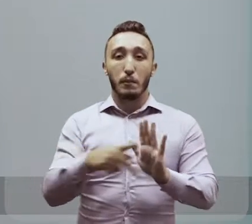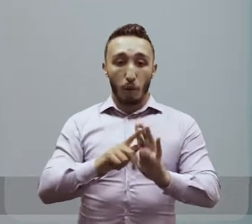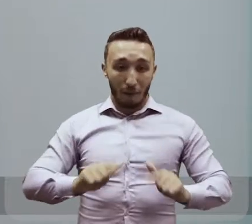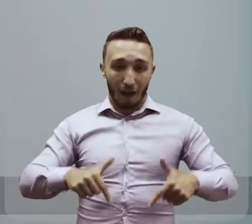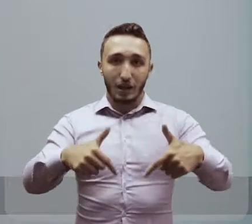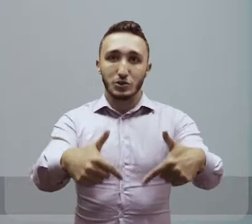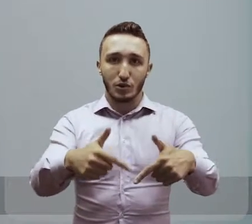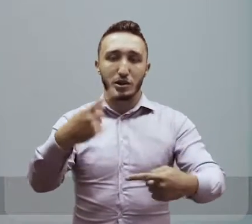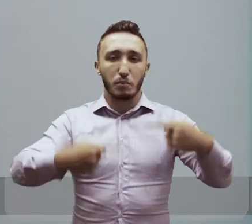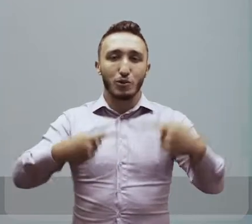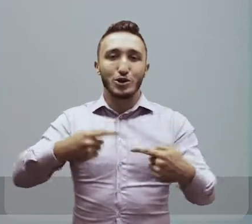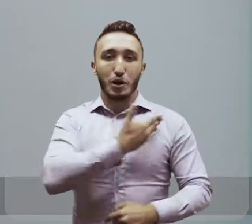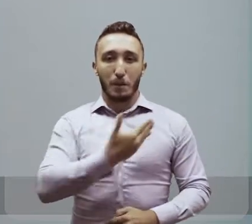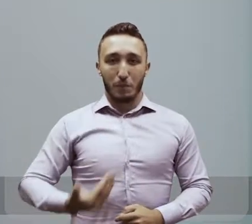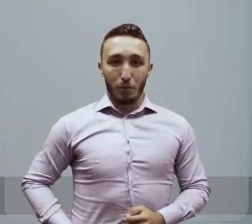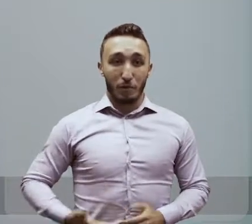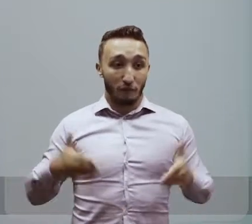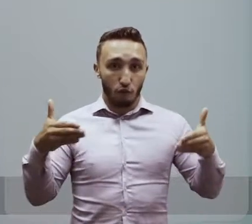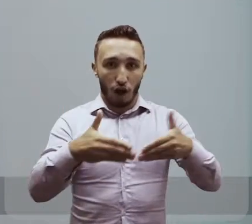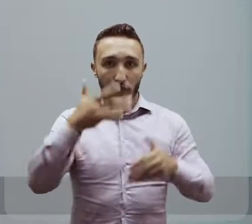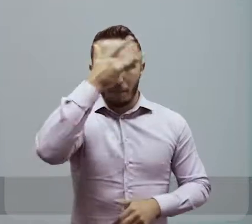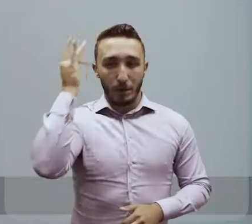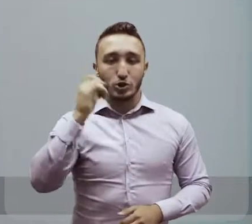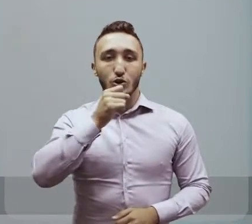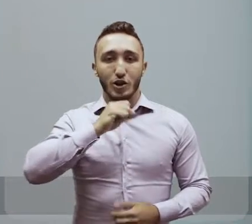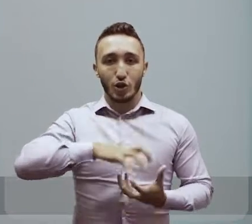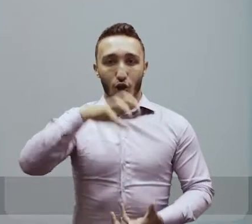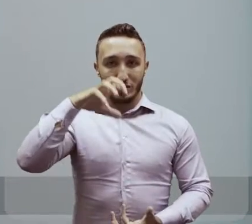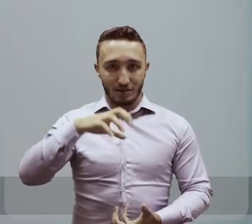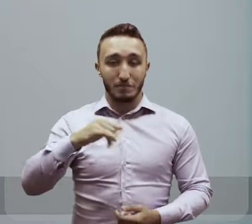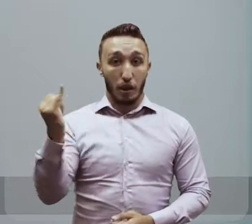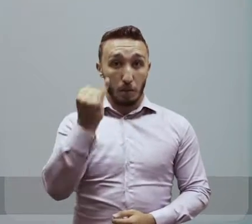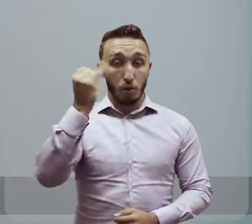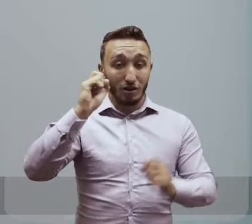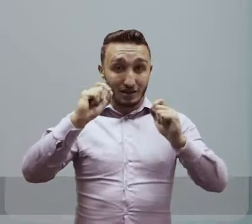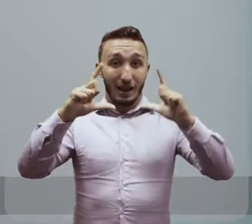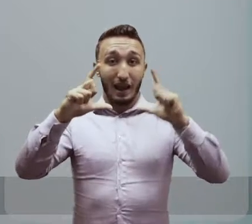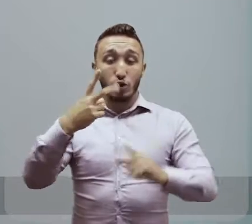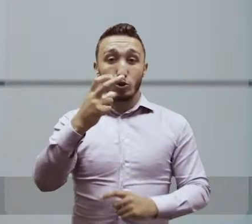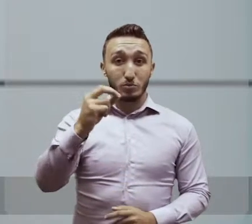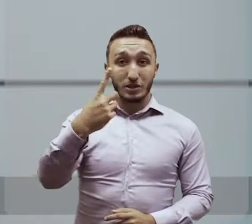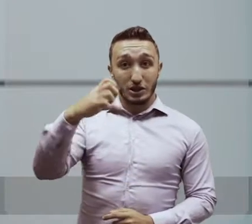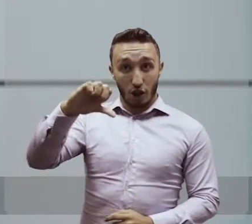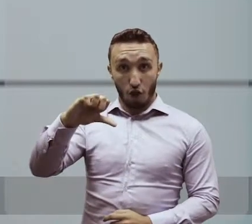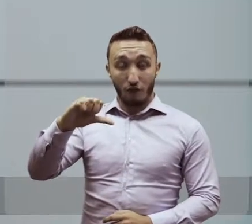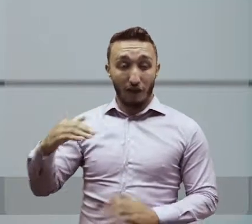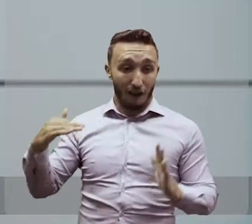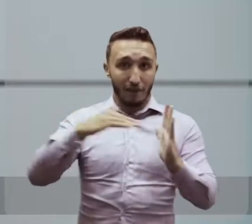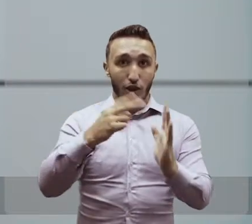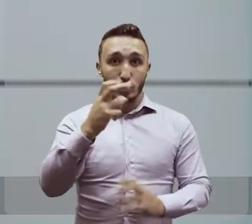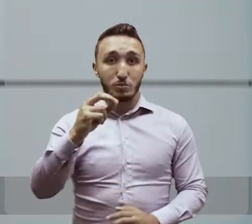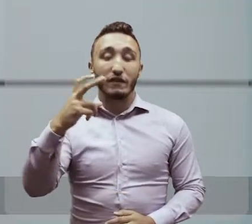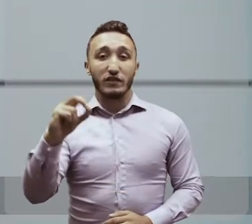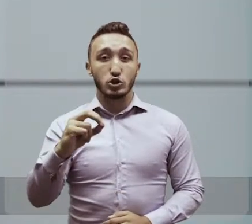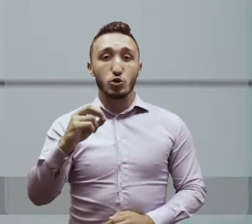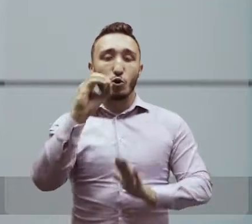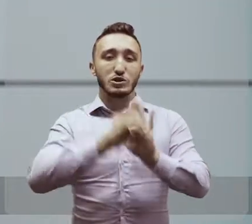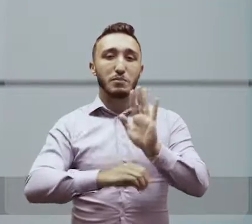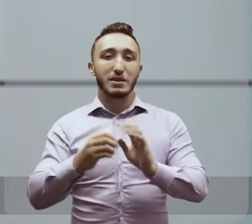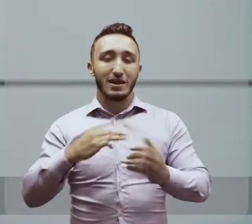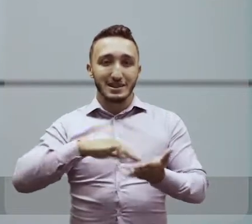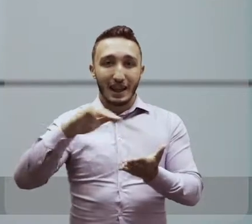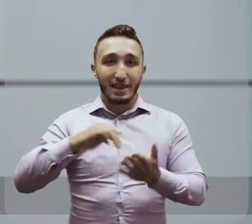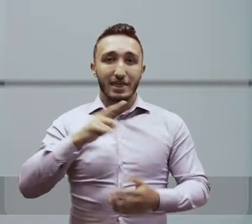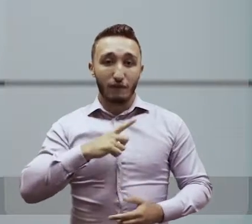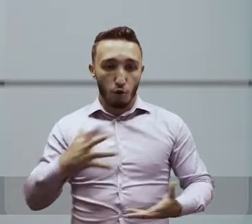96% foram utilizados para implementação de ações e políticas públicas voltadas à pessoa idosa. É importante destacar também que de